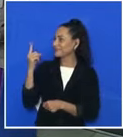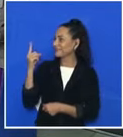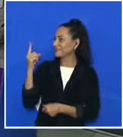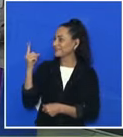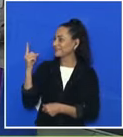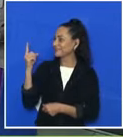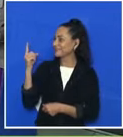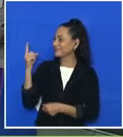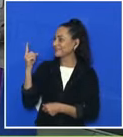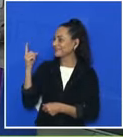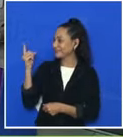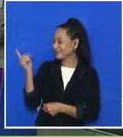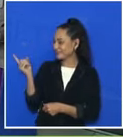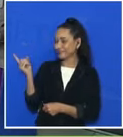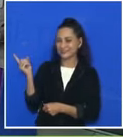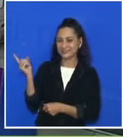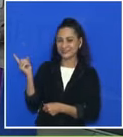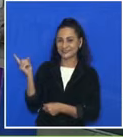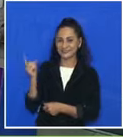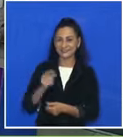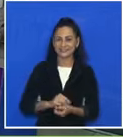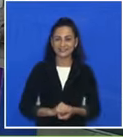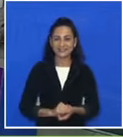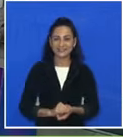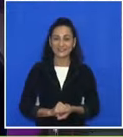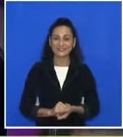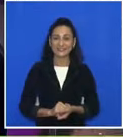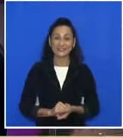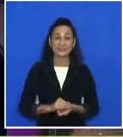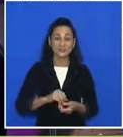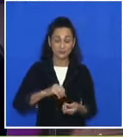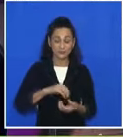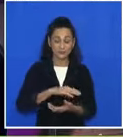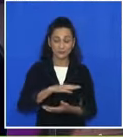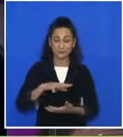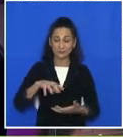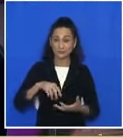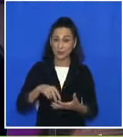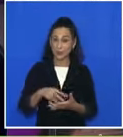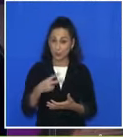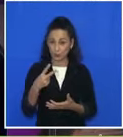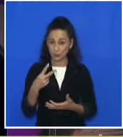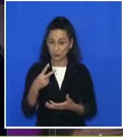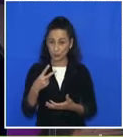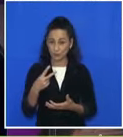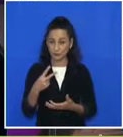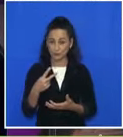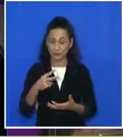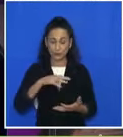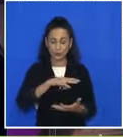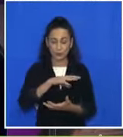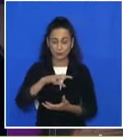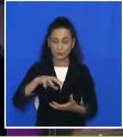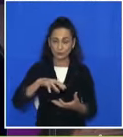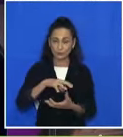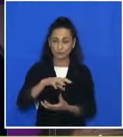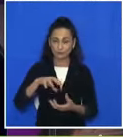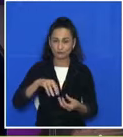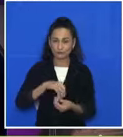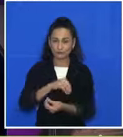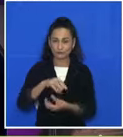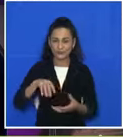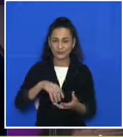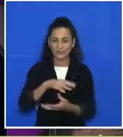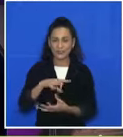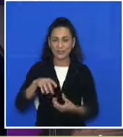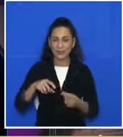posicionadas, valendo! E já temos dentro do nosso segundo globo as 10 bolas numeradas de 0 a 9,